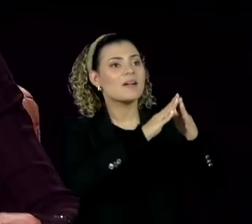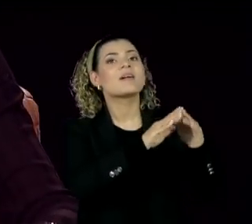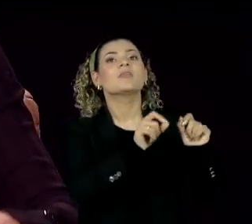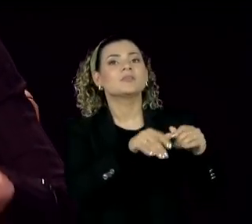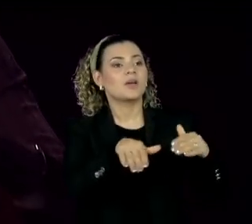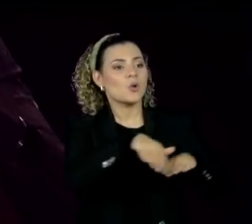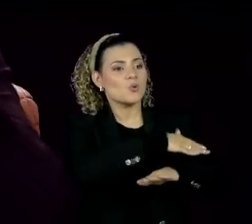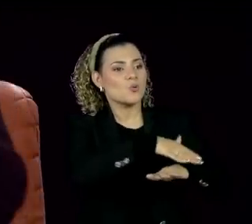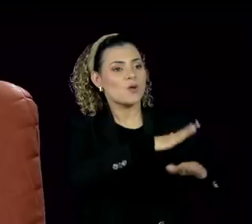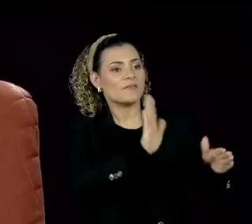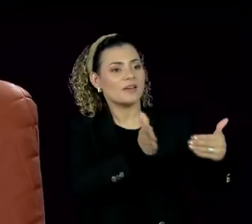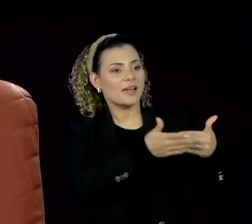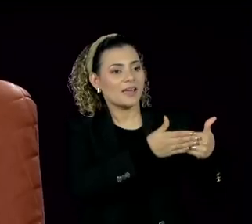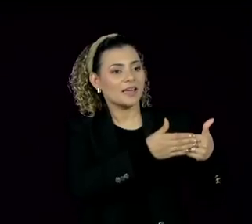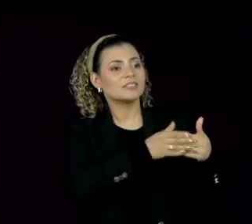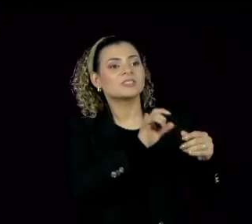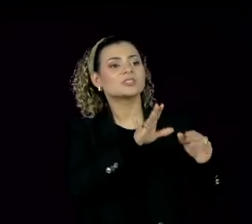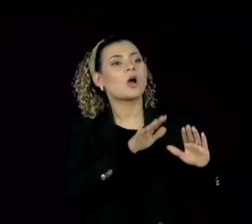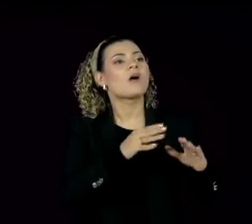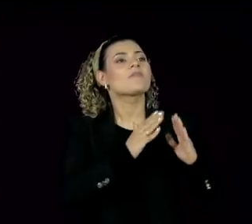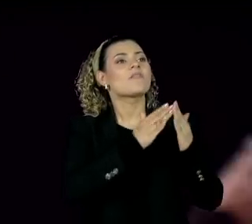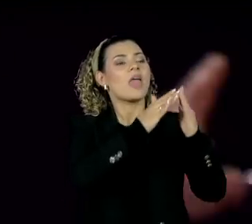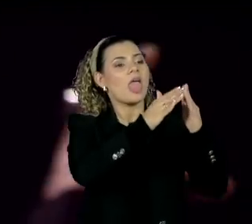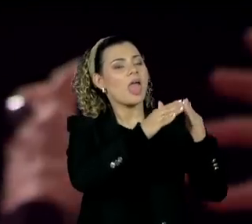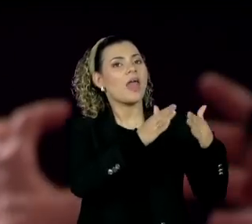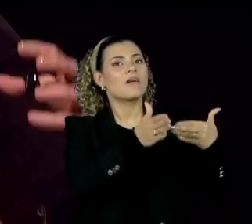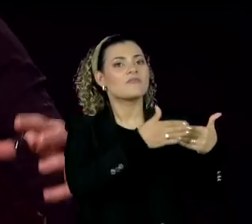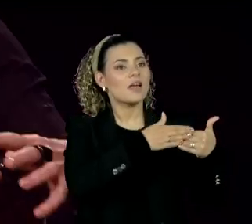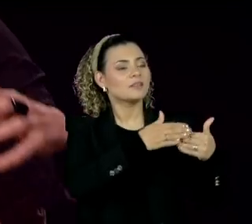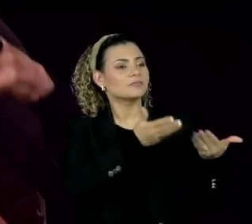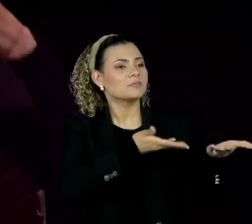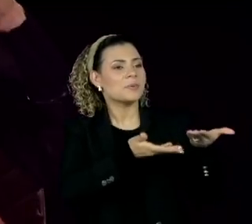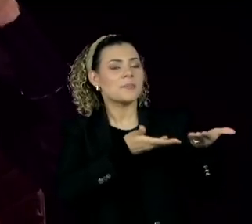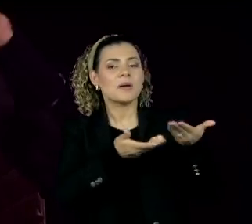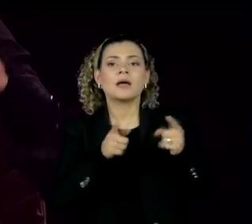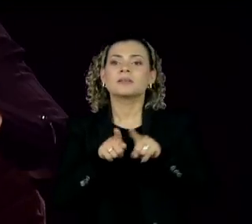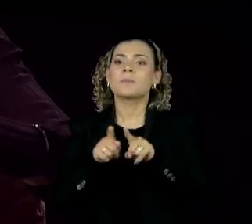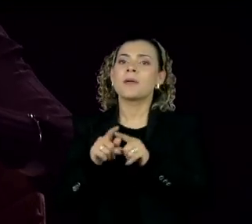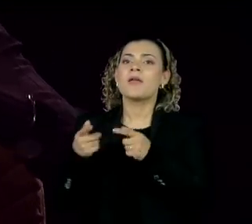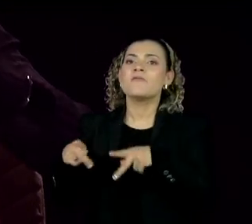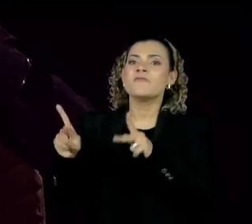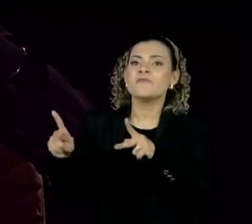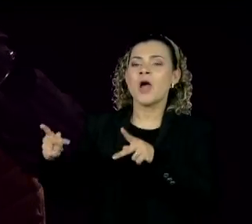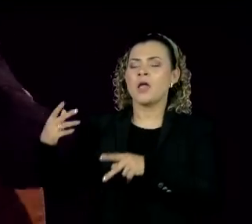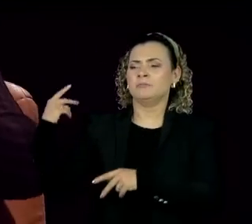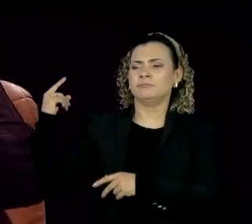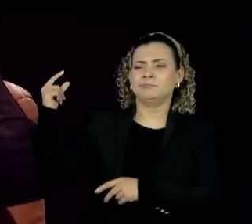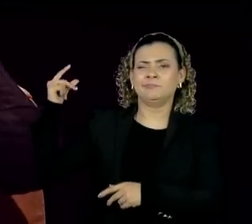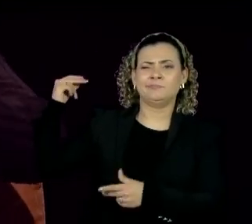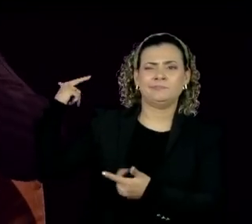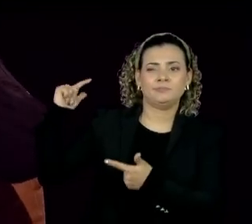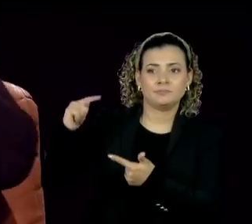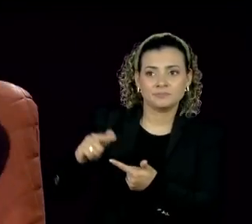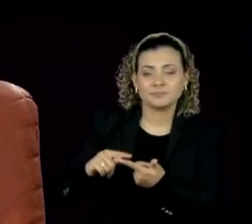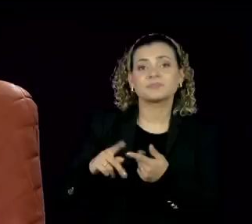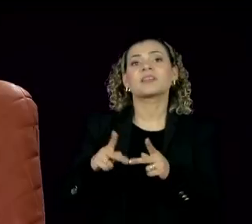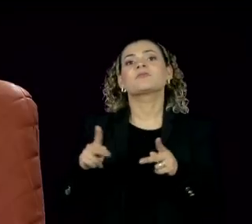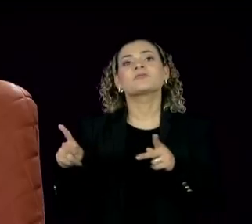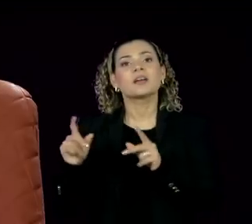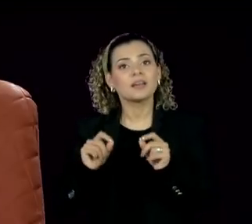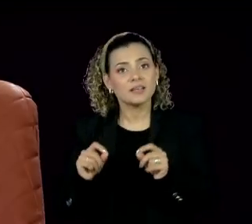no asfalto, irem só para a favela. Vi todos os movimentos do funk raiz, do funk sensual, do funk melody,